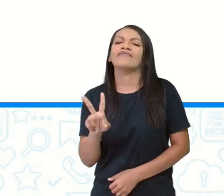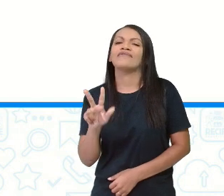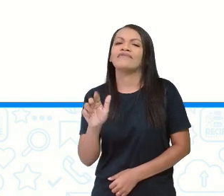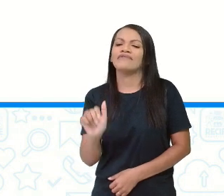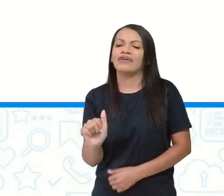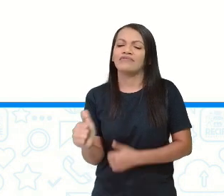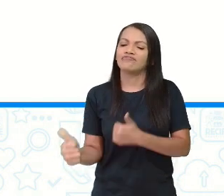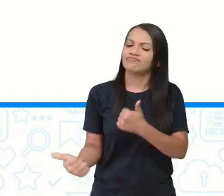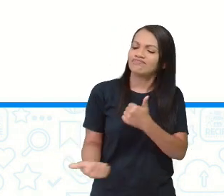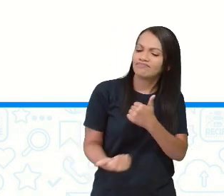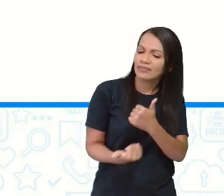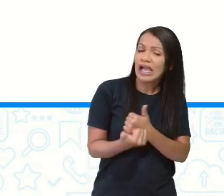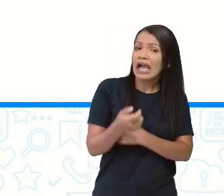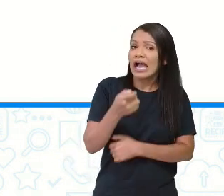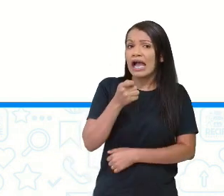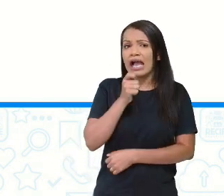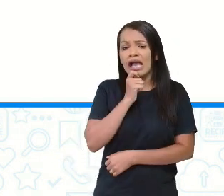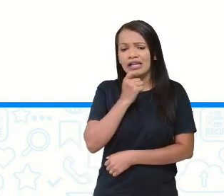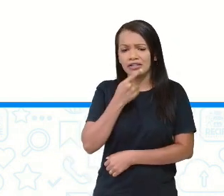seleção.